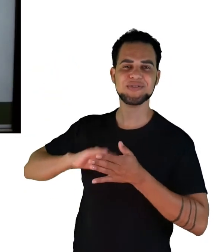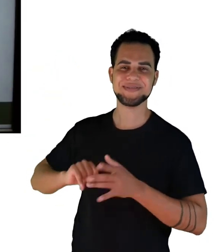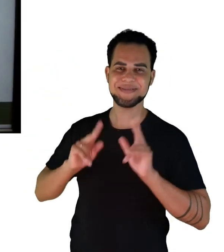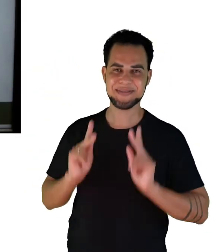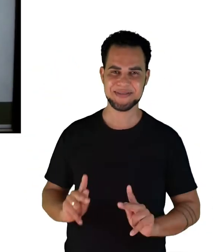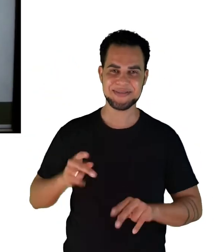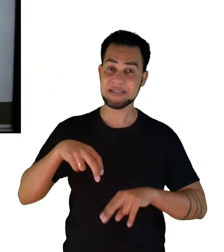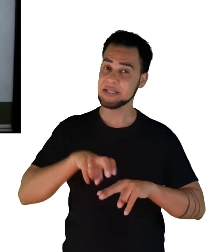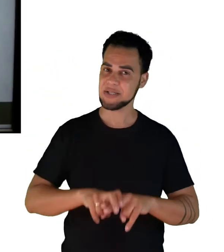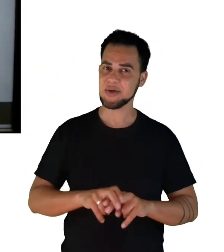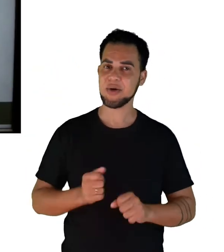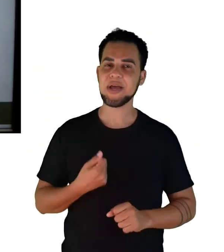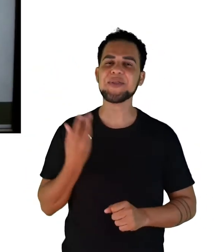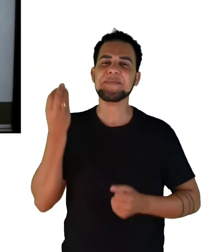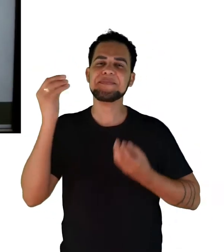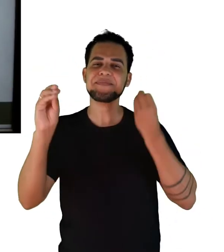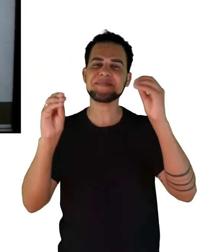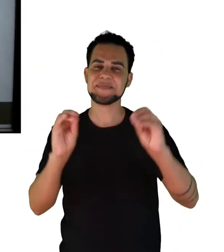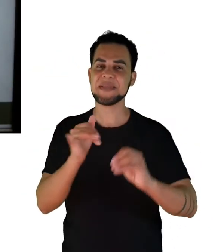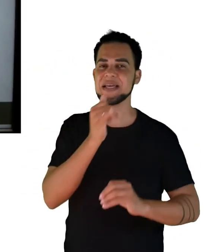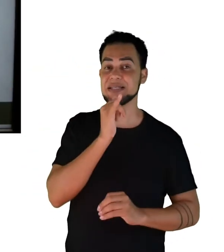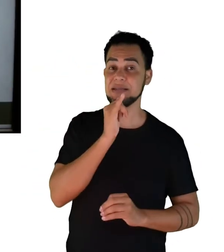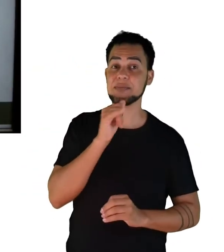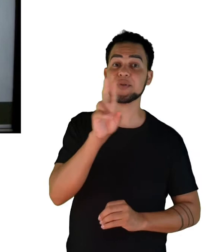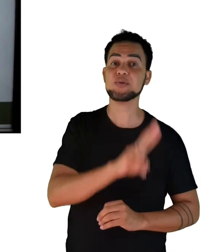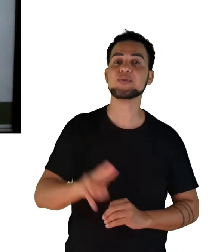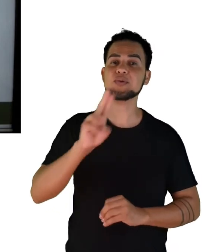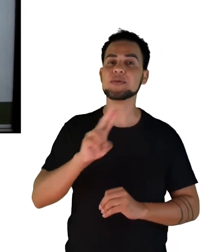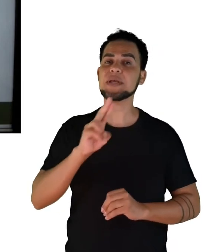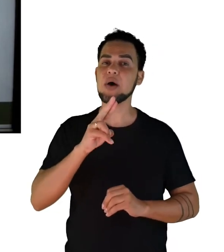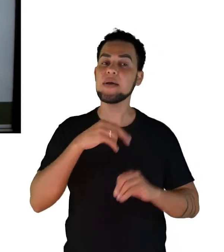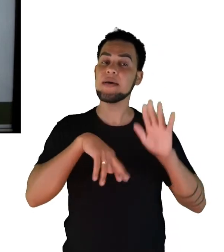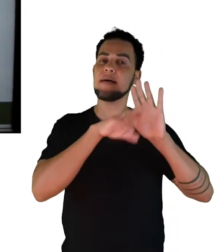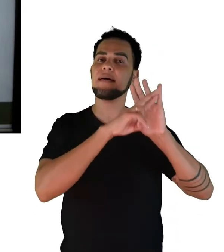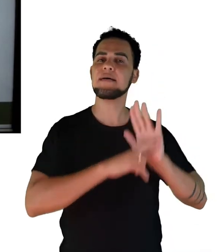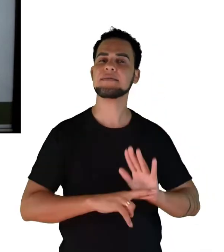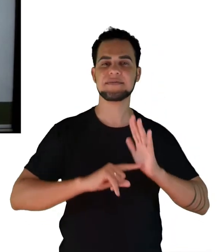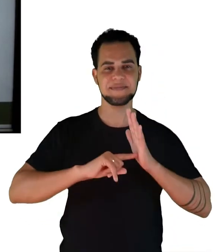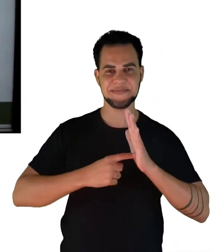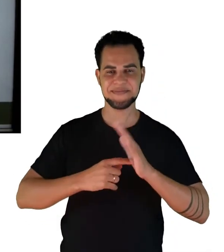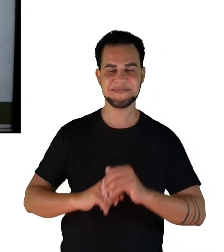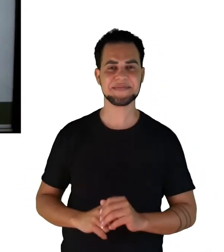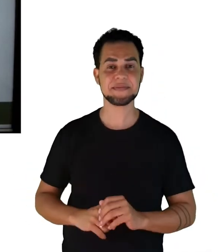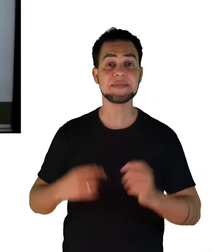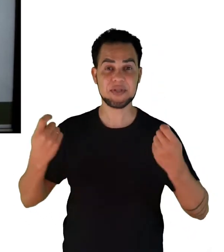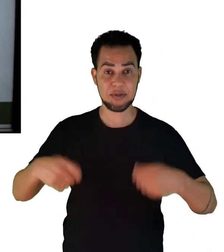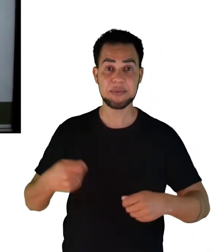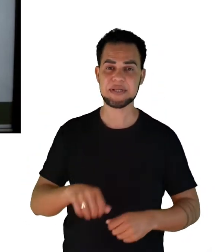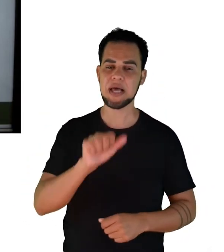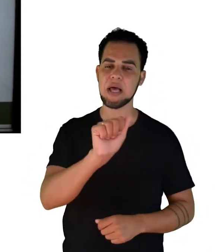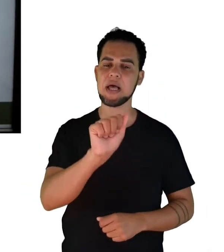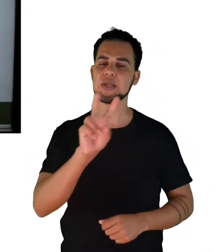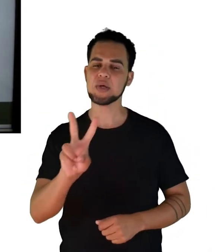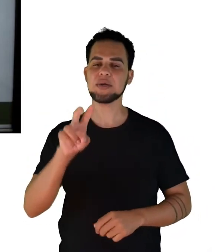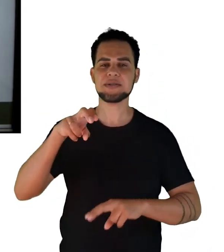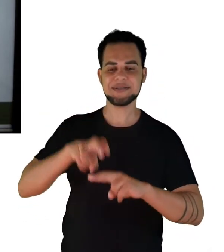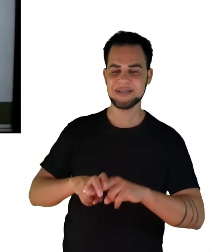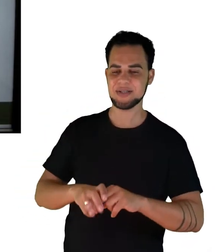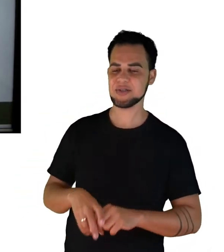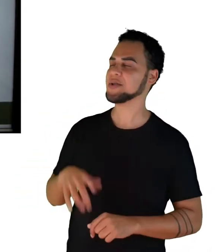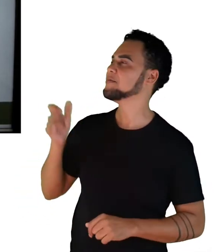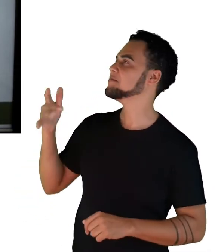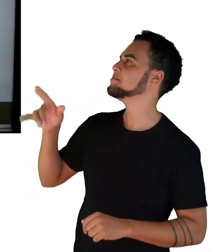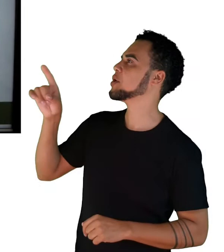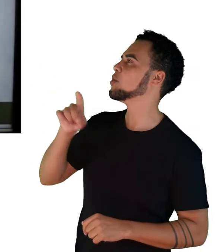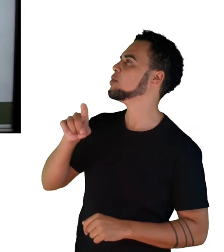Estou pegando exemplos para a gente usar o princípio multiplicativo. Agora eu preciso que A2 sente. Então, ele tem aqui 1, 2, 3,